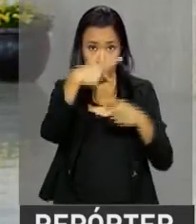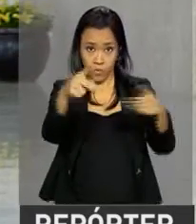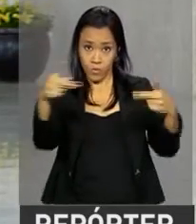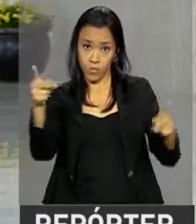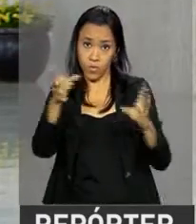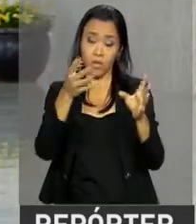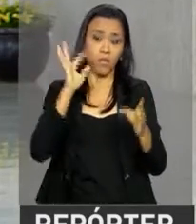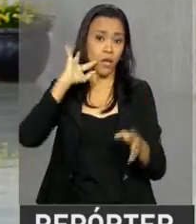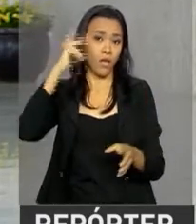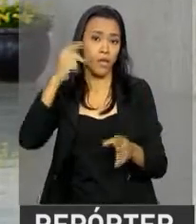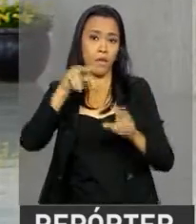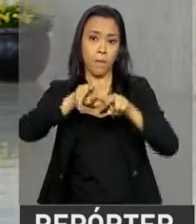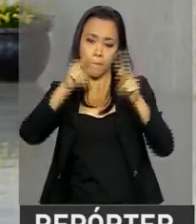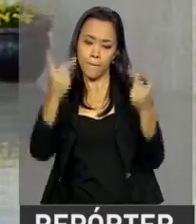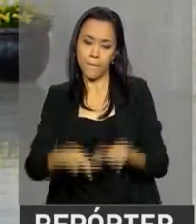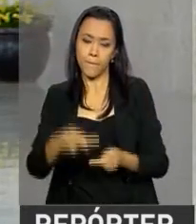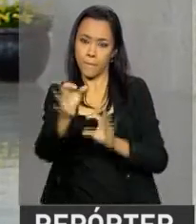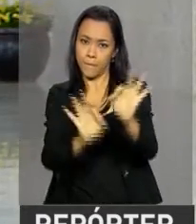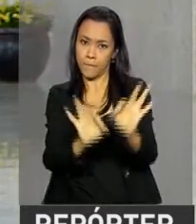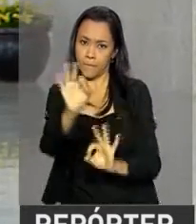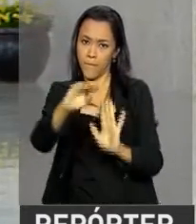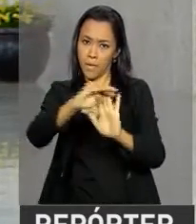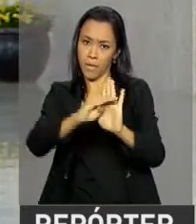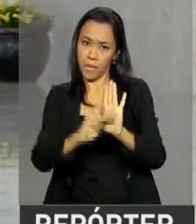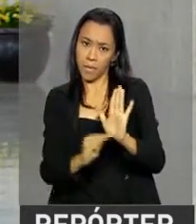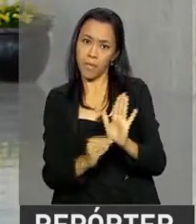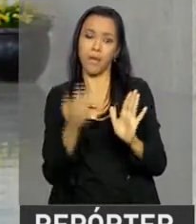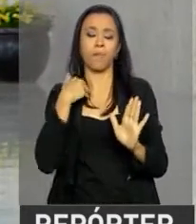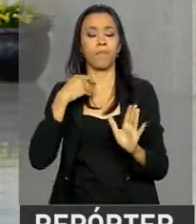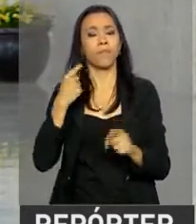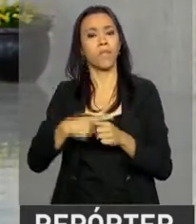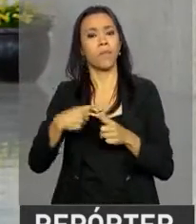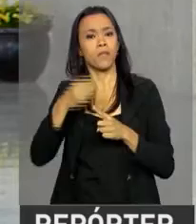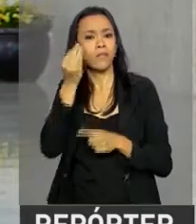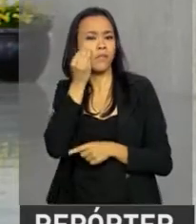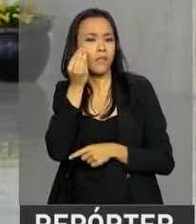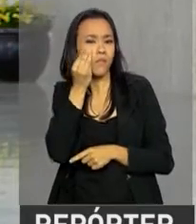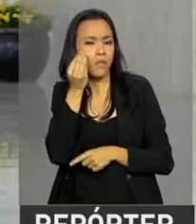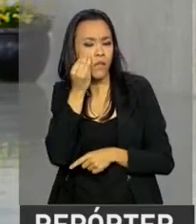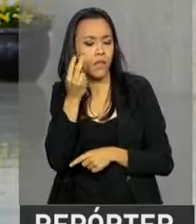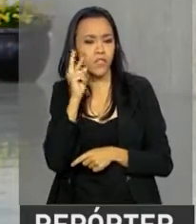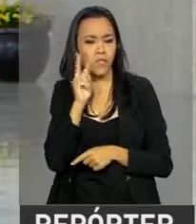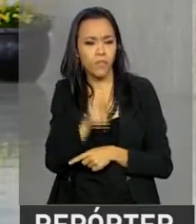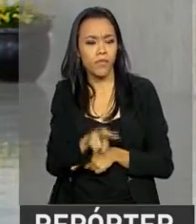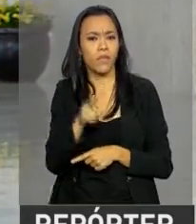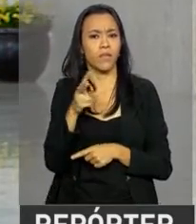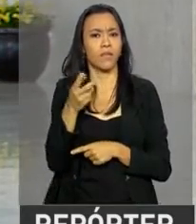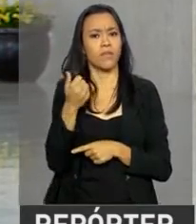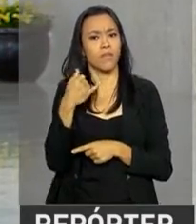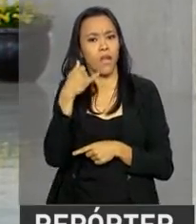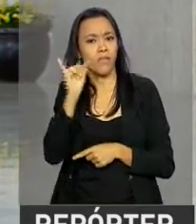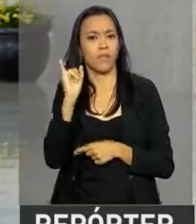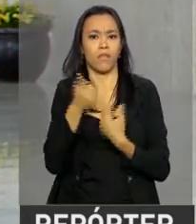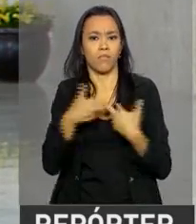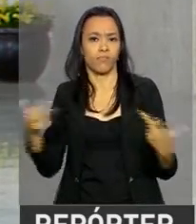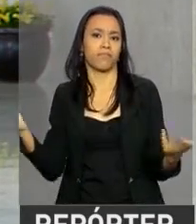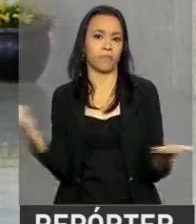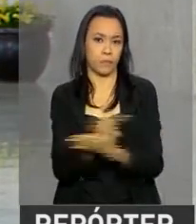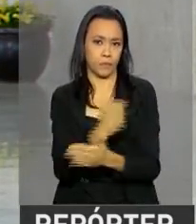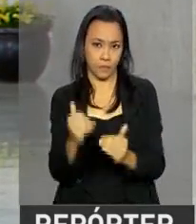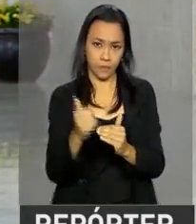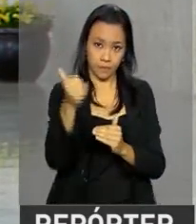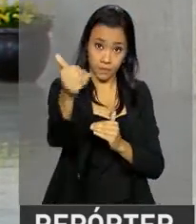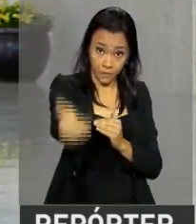também estão realizando a exercícios e simulações aí de prevenção e também o governo vai